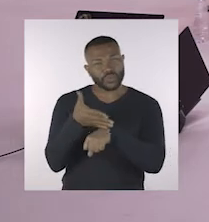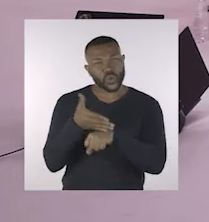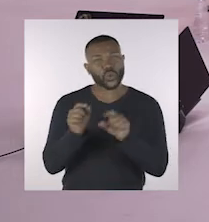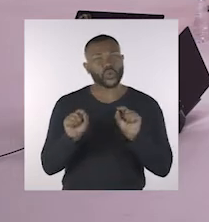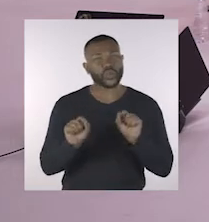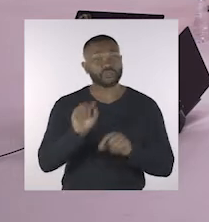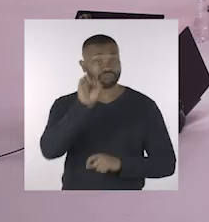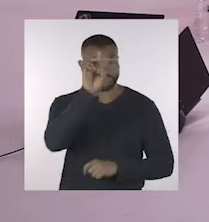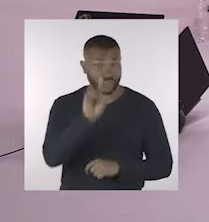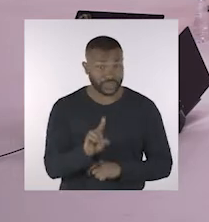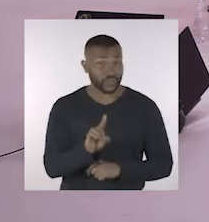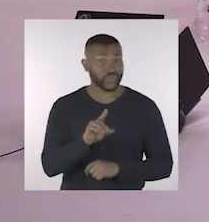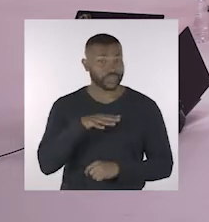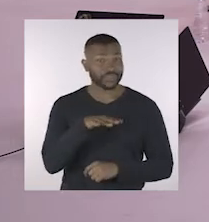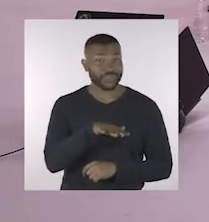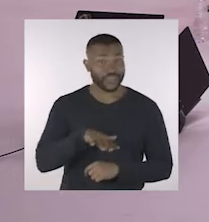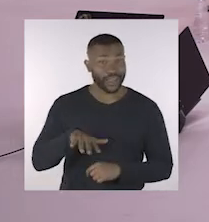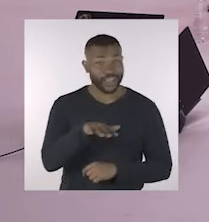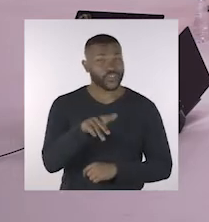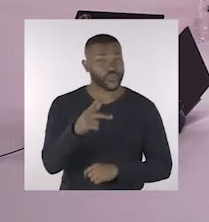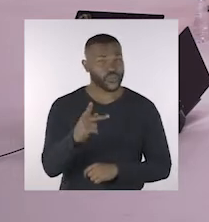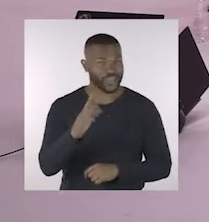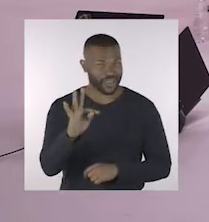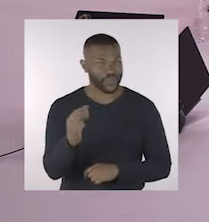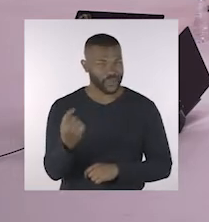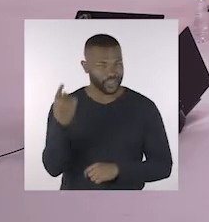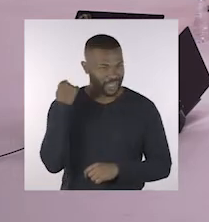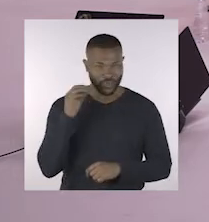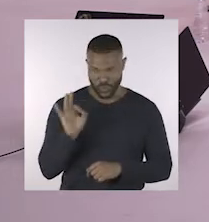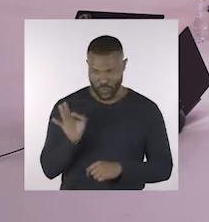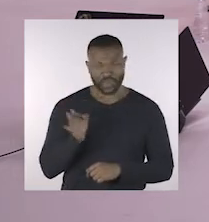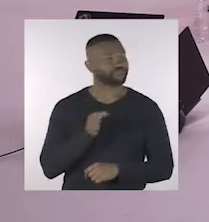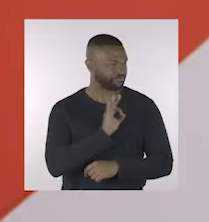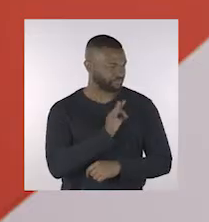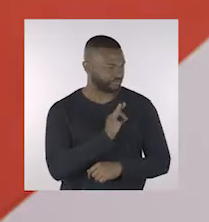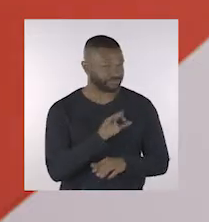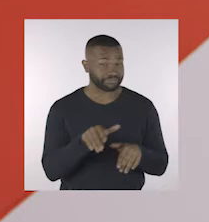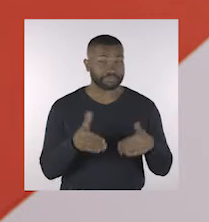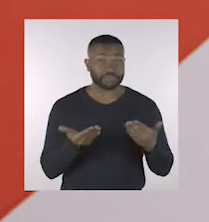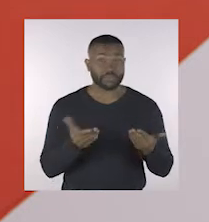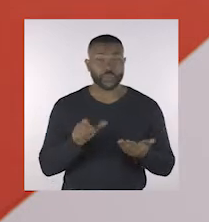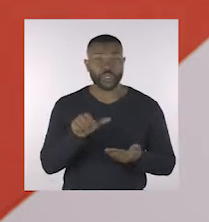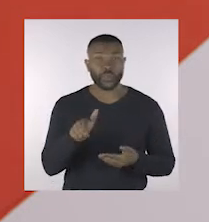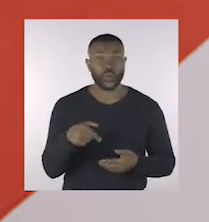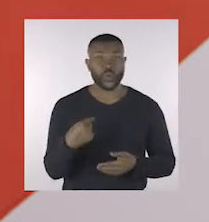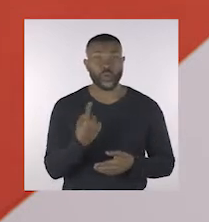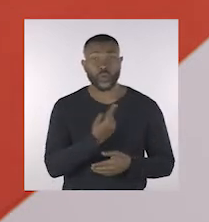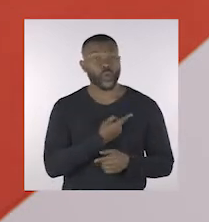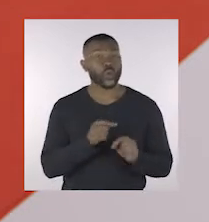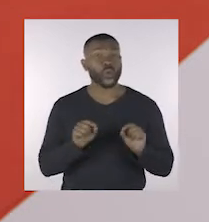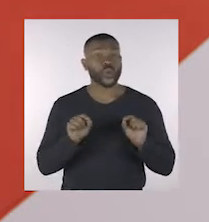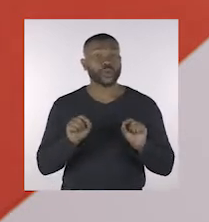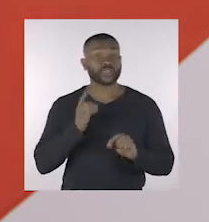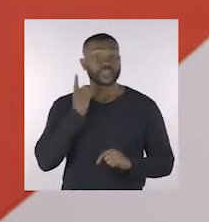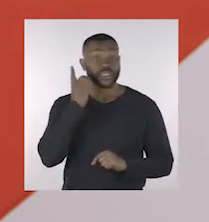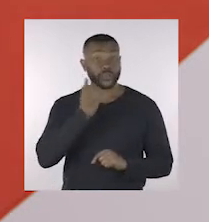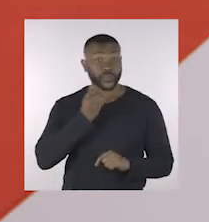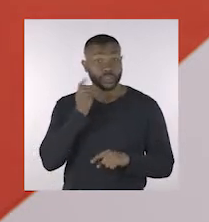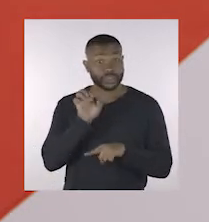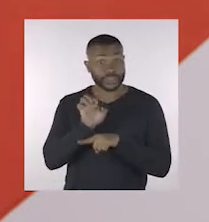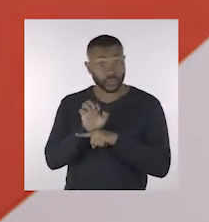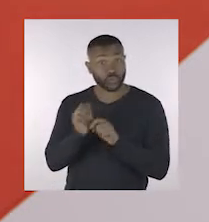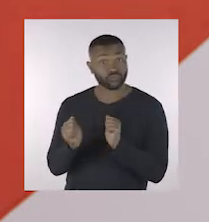da direção Municipal do PT naquela época né né zarattini Então aí depois nós nos tornamos